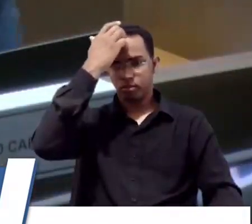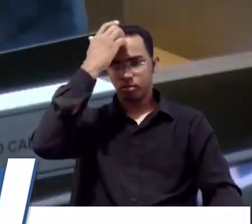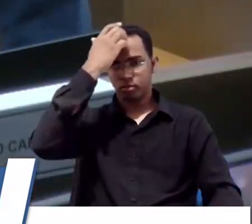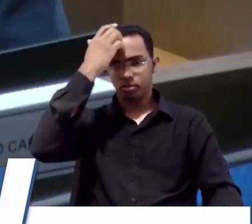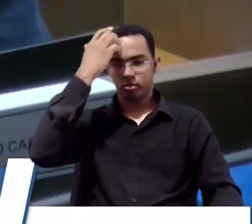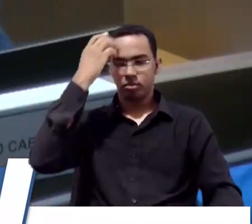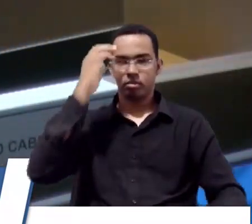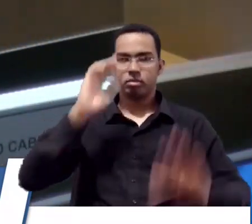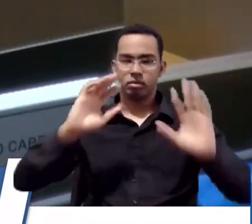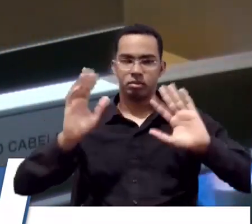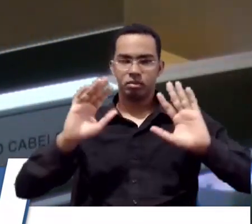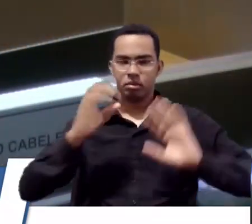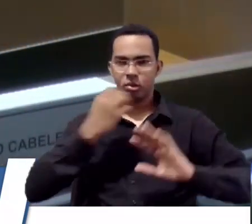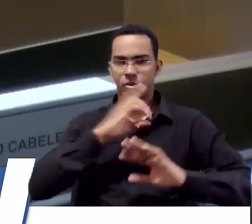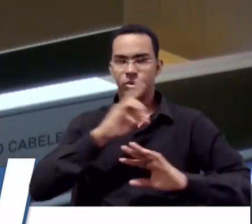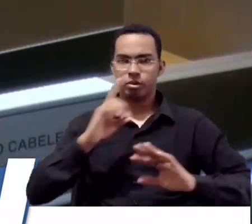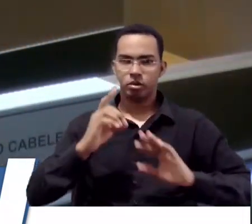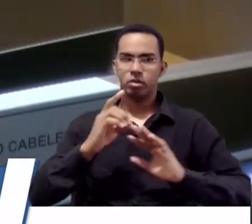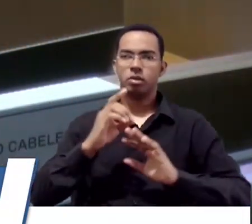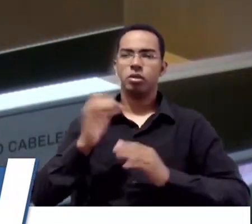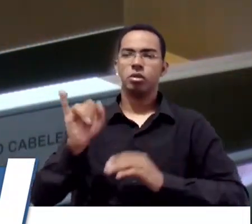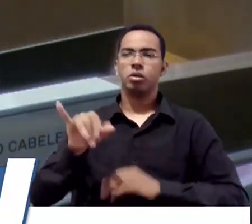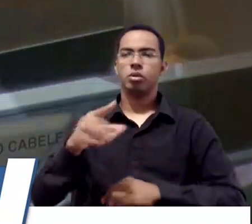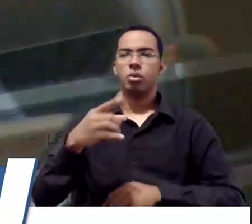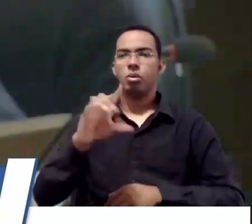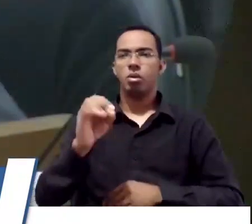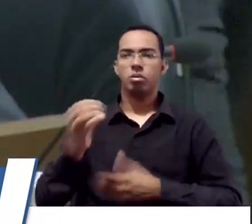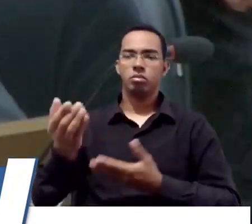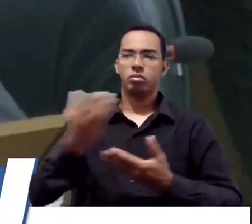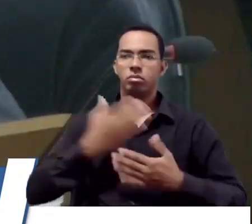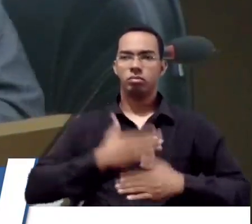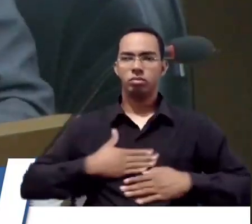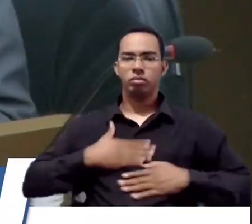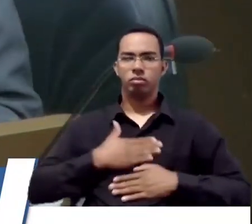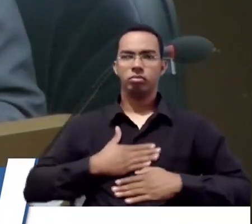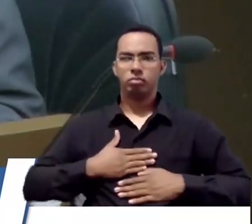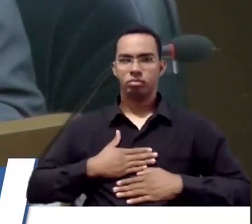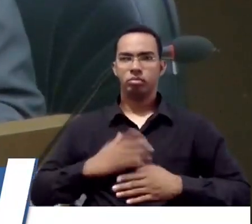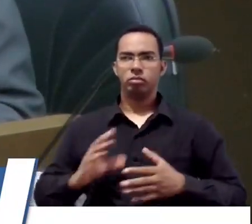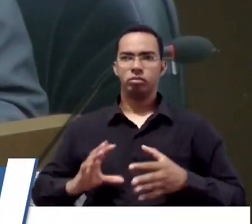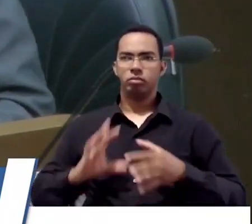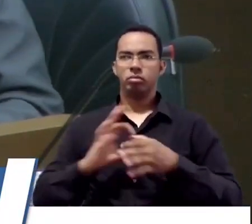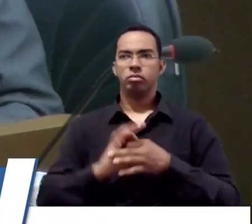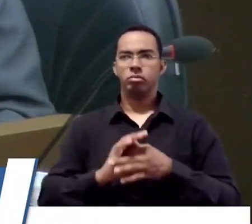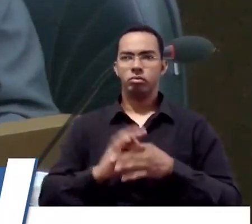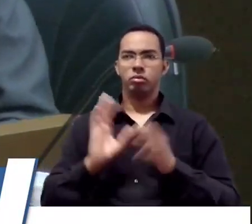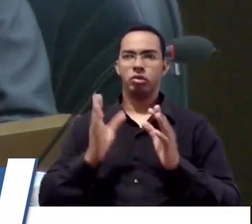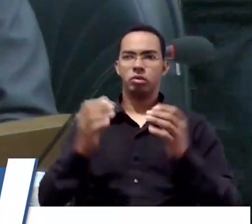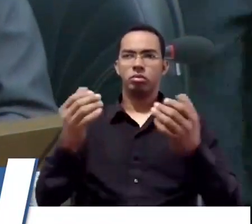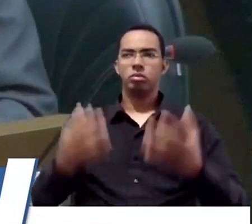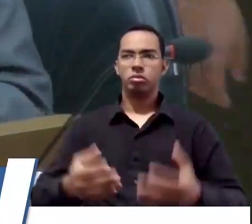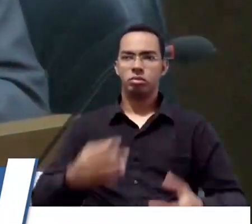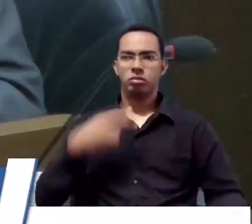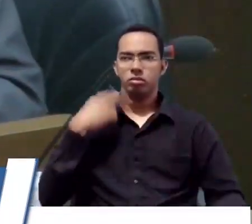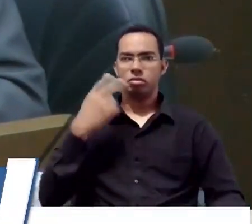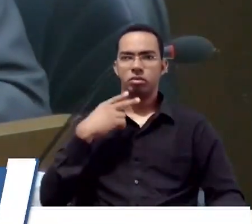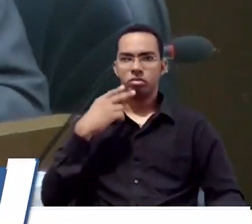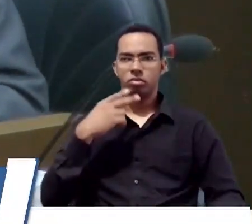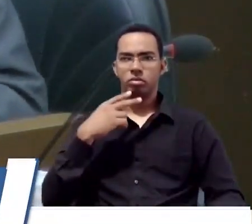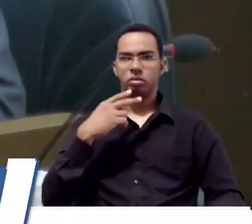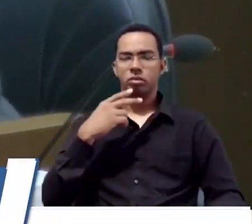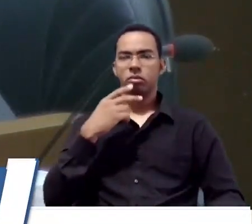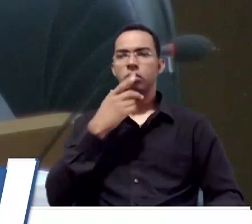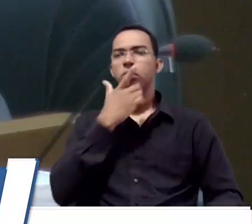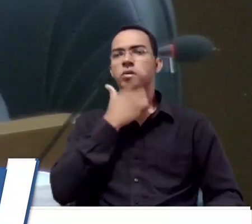Bom dia, João. Prazer recebê-lo aqui. Reiterando o que disse o vereador Gilson